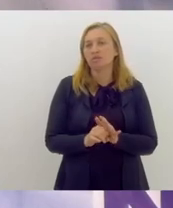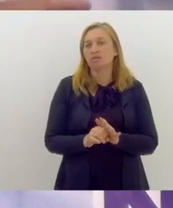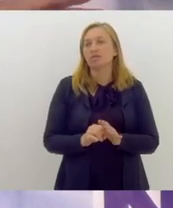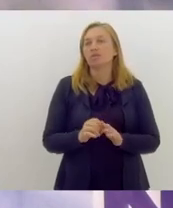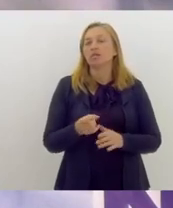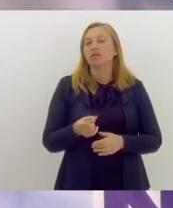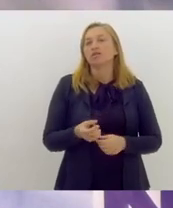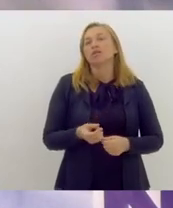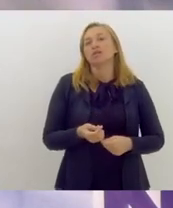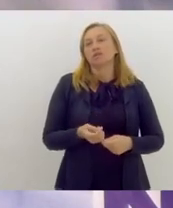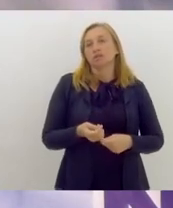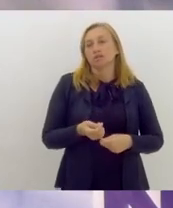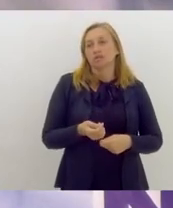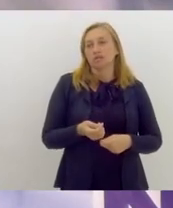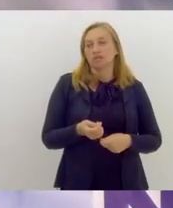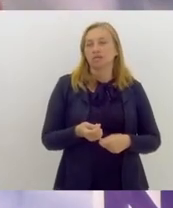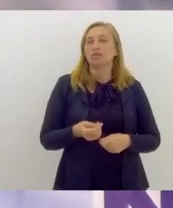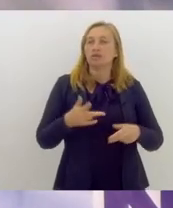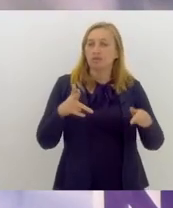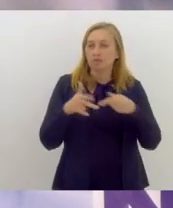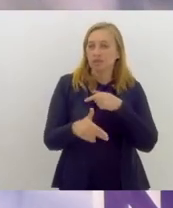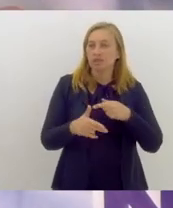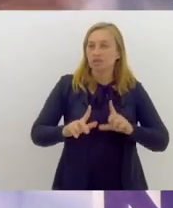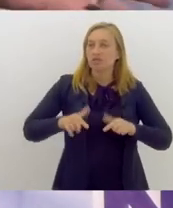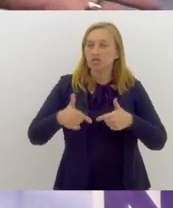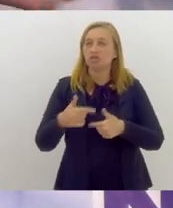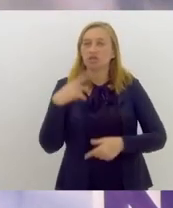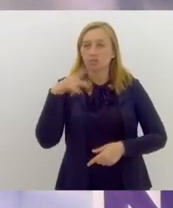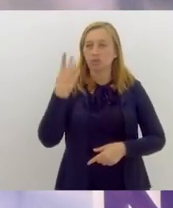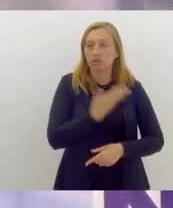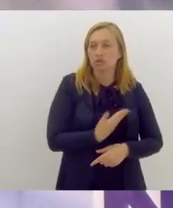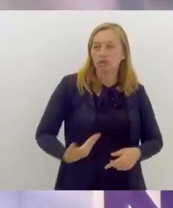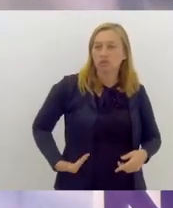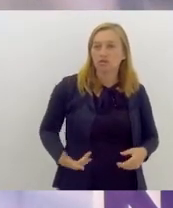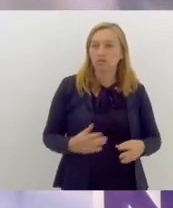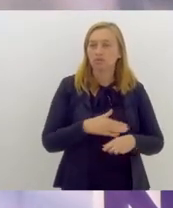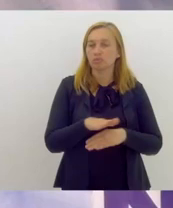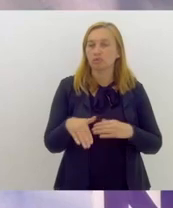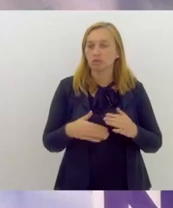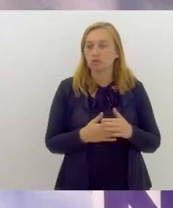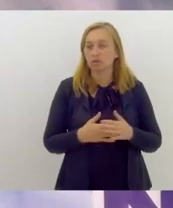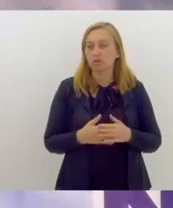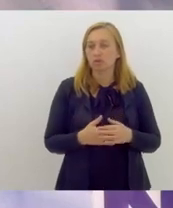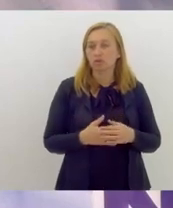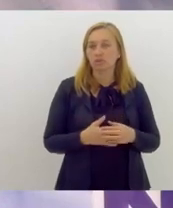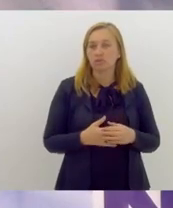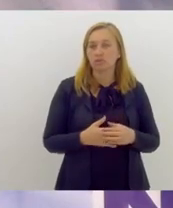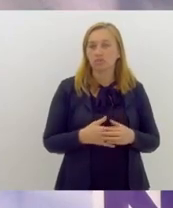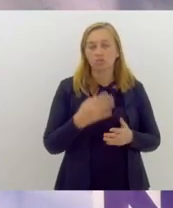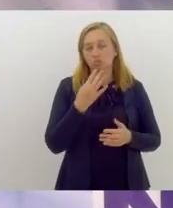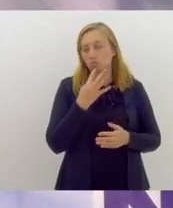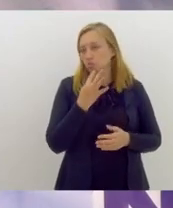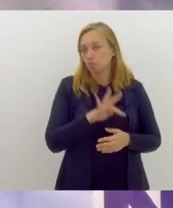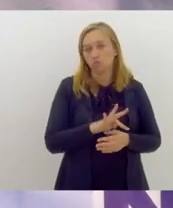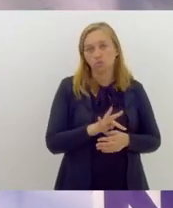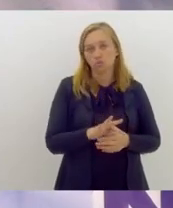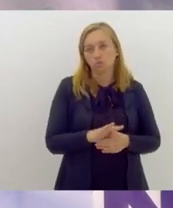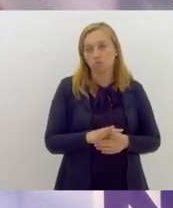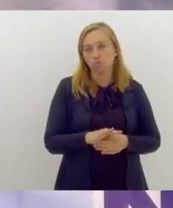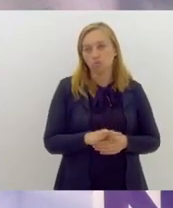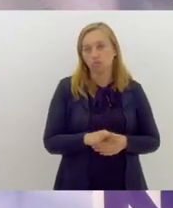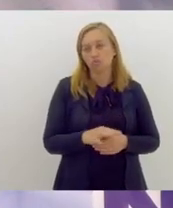que passaram e a gente fica impedido de aplicar políticas públicas por total e desconhecimento e